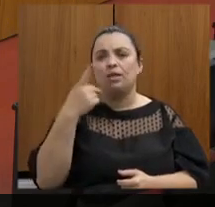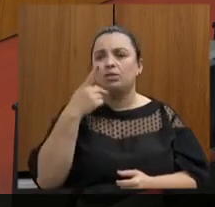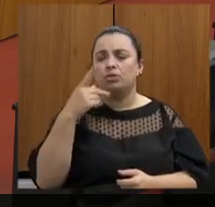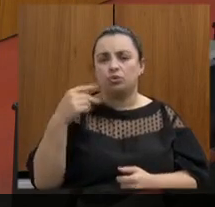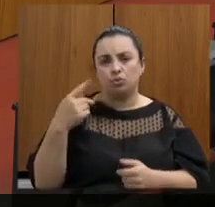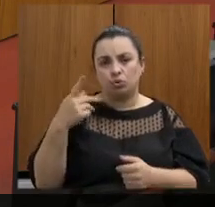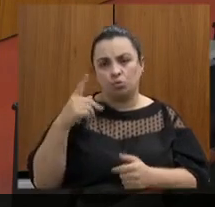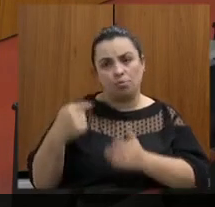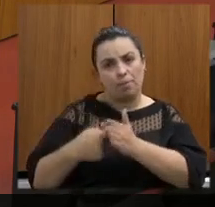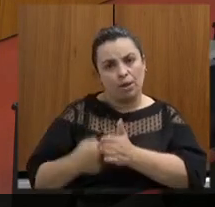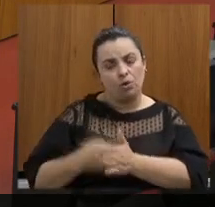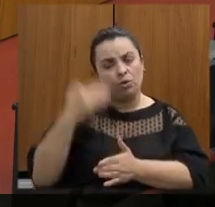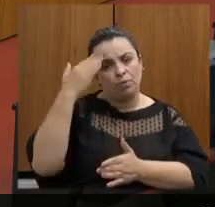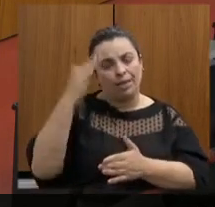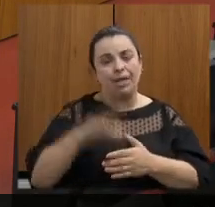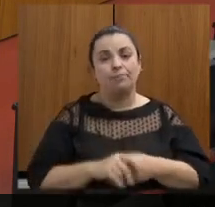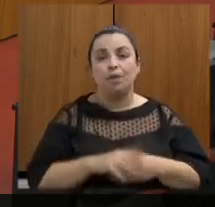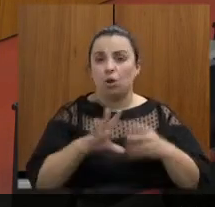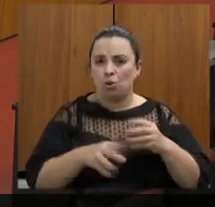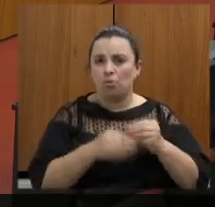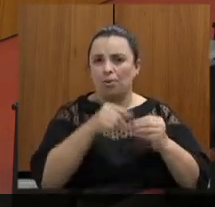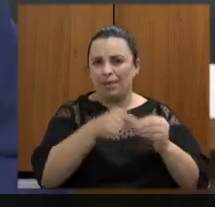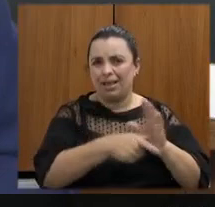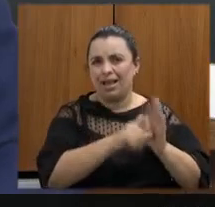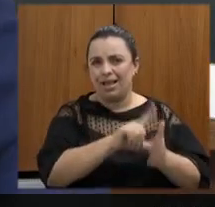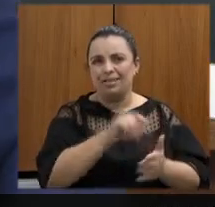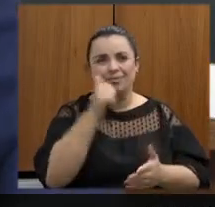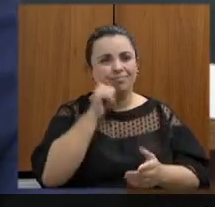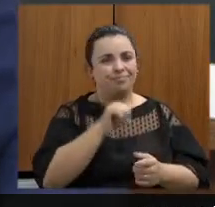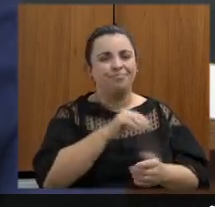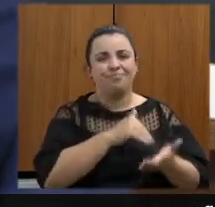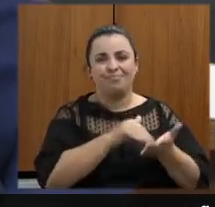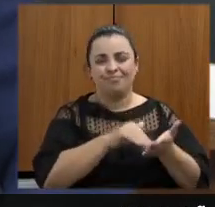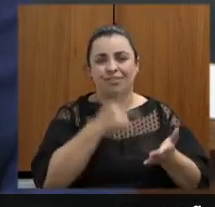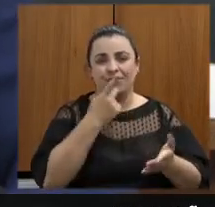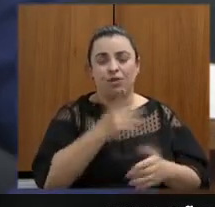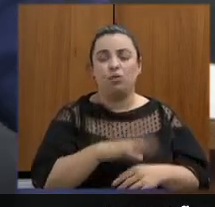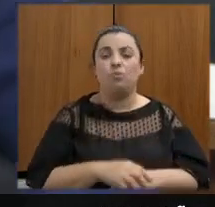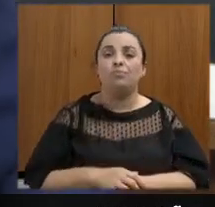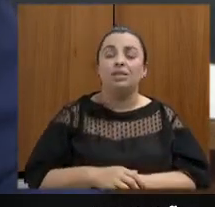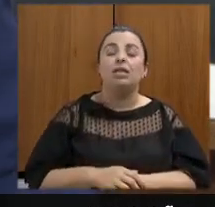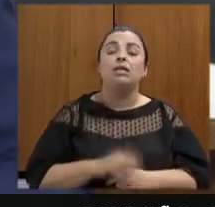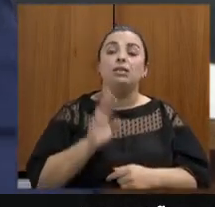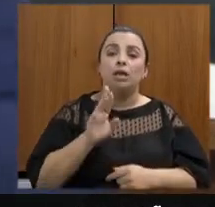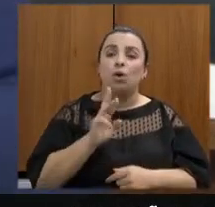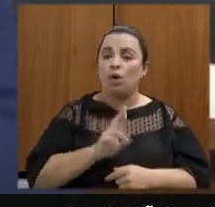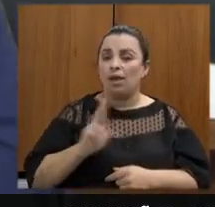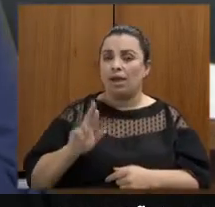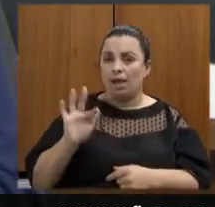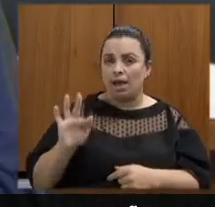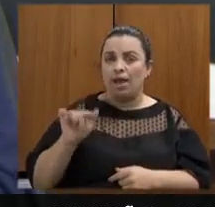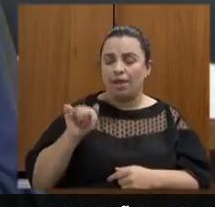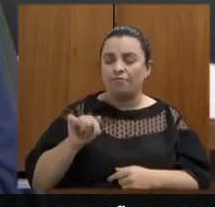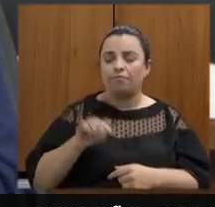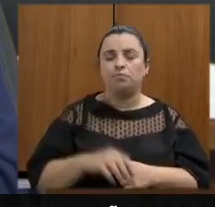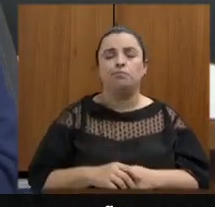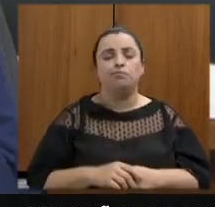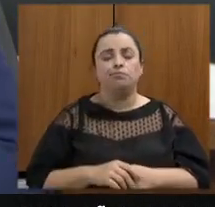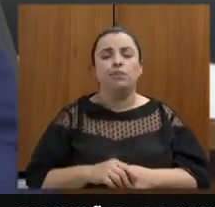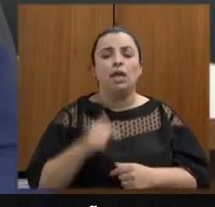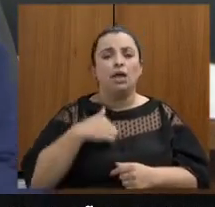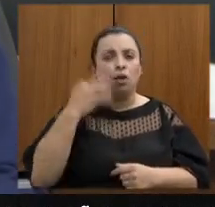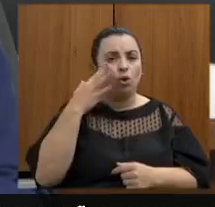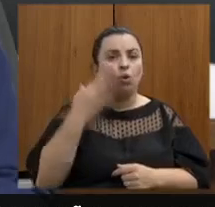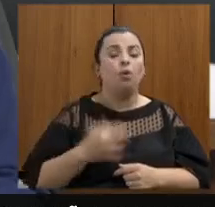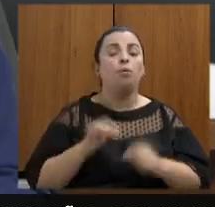o que a secretaria Luiza disse em relação ao plano de recuperação fiscal é eu entendo o